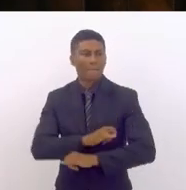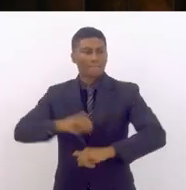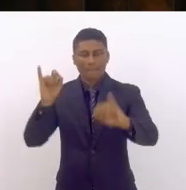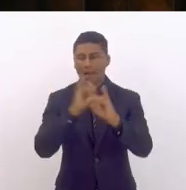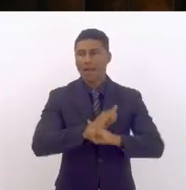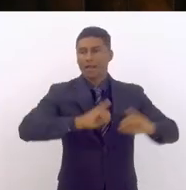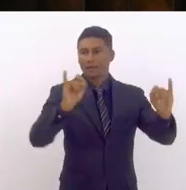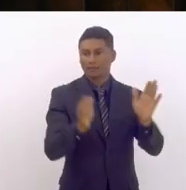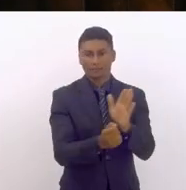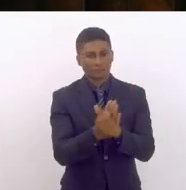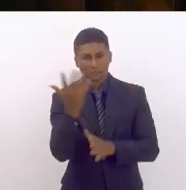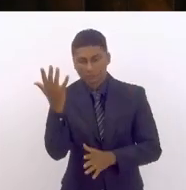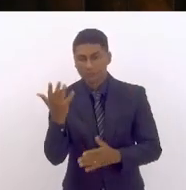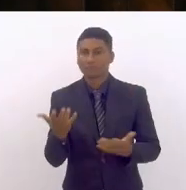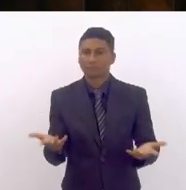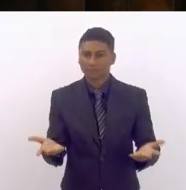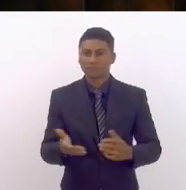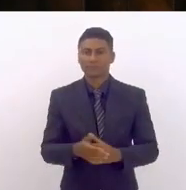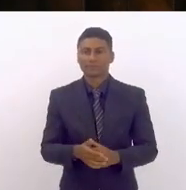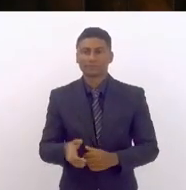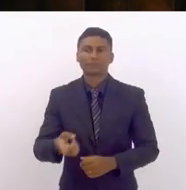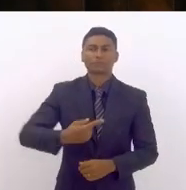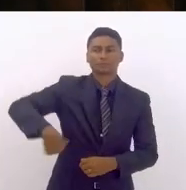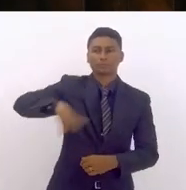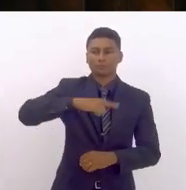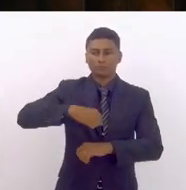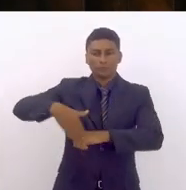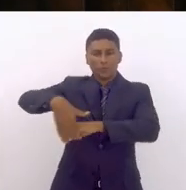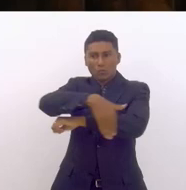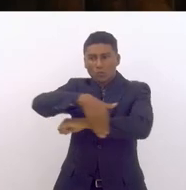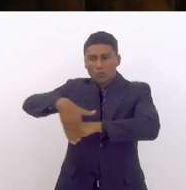não, estamos muito nas ruas e